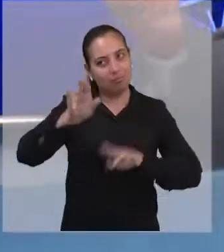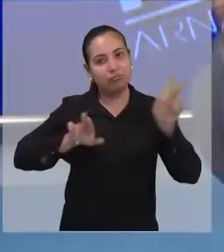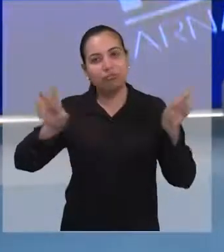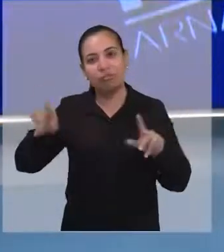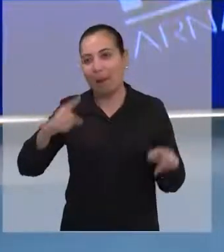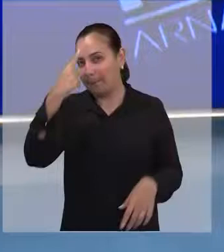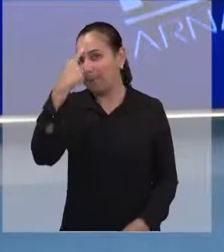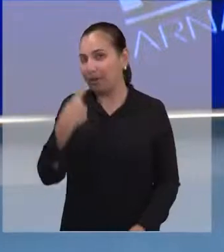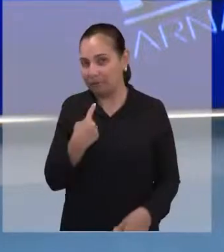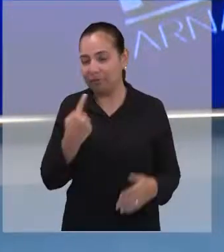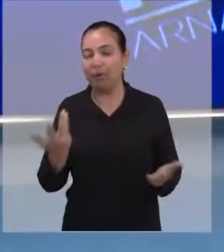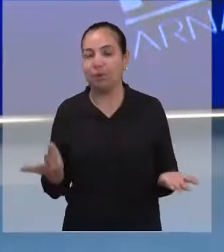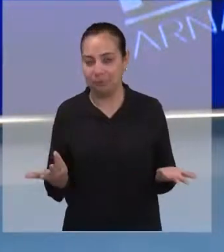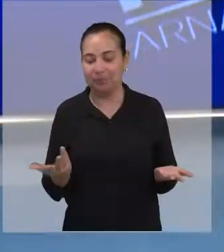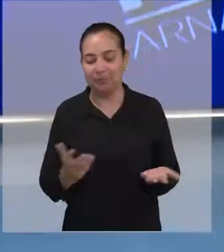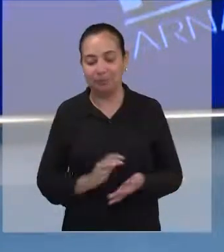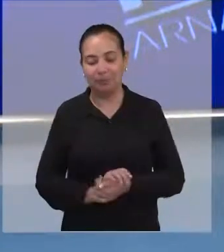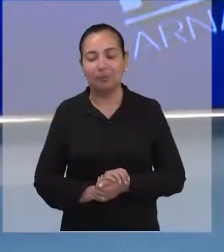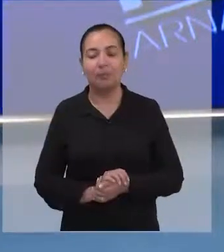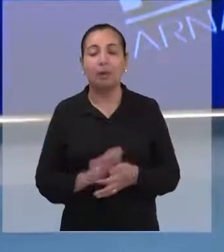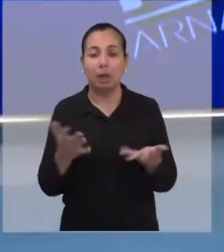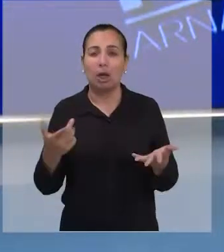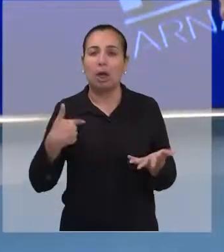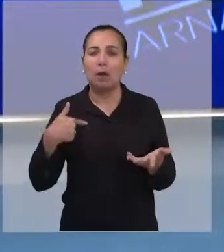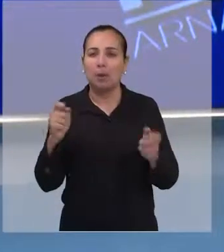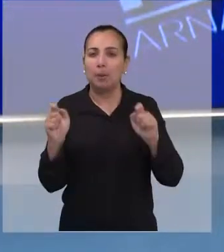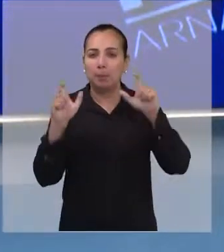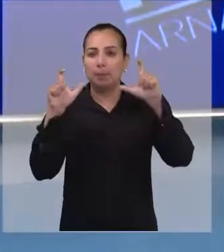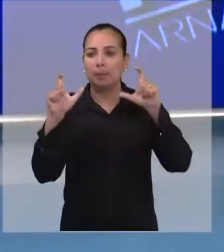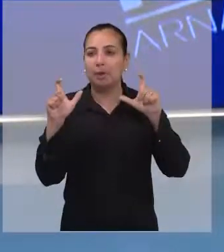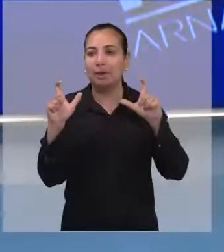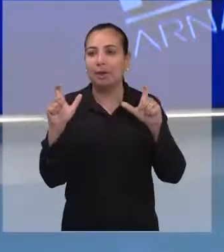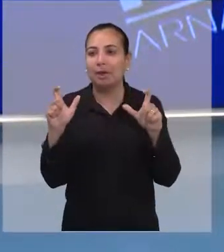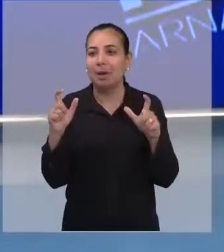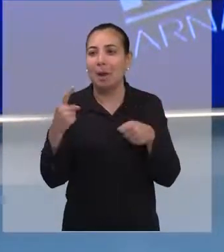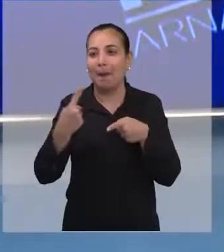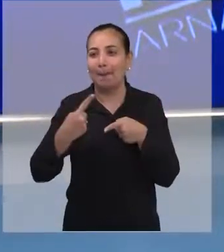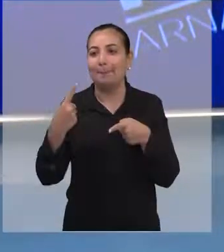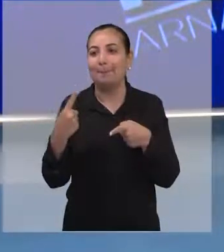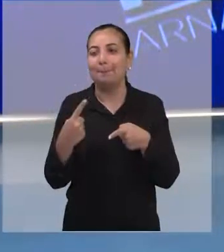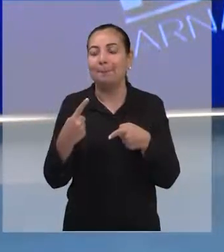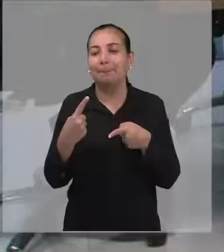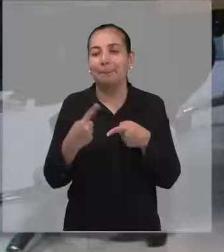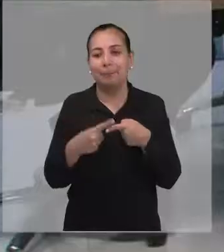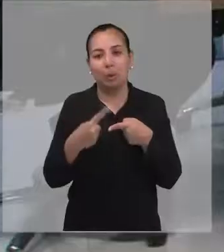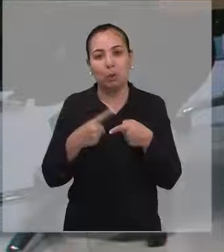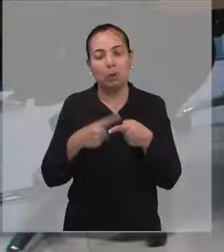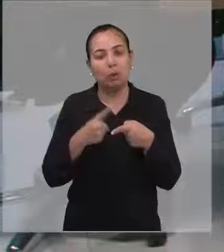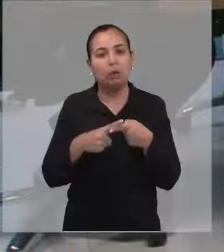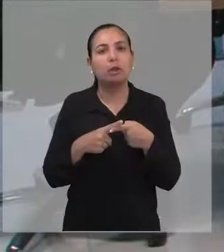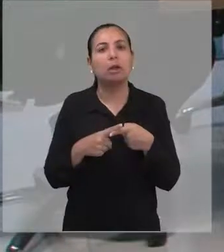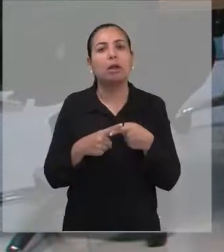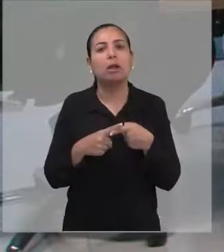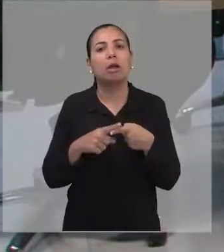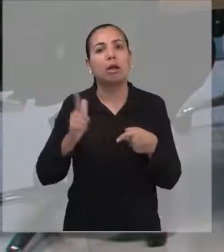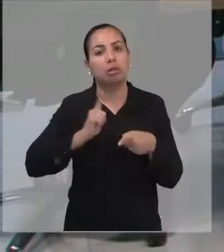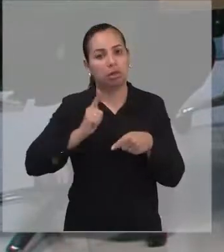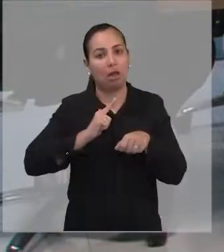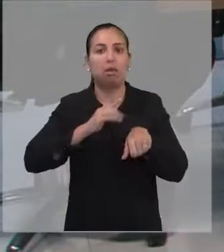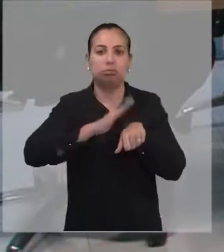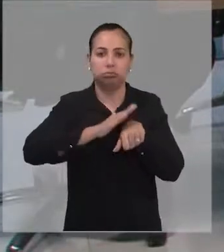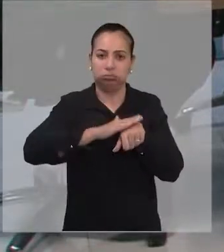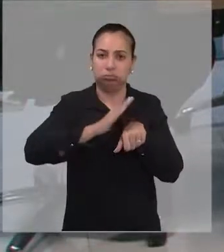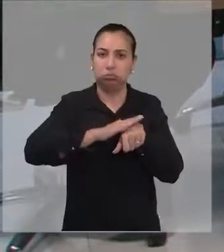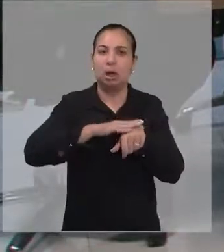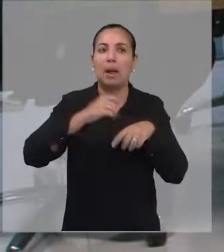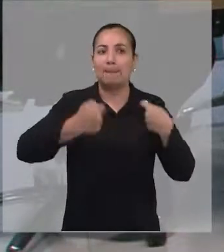estou nivelando aqui. Tá certo. Porque é impressionante como... Está lembrando que a Constituição de dela, né? São ávidos por fazer isso,